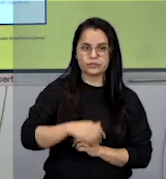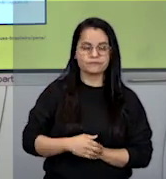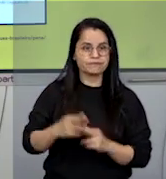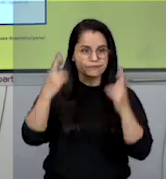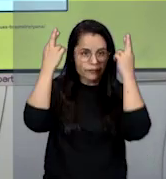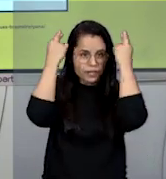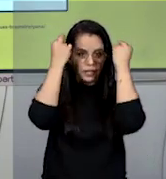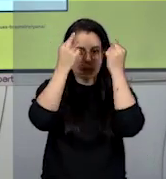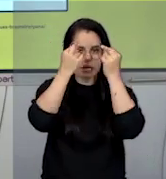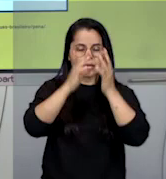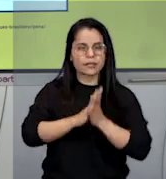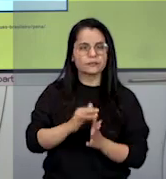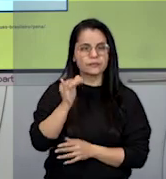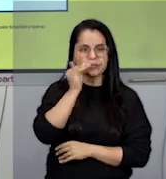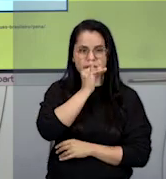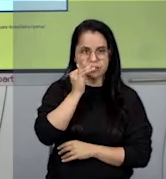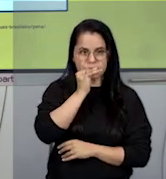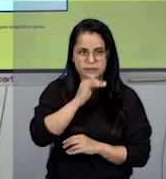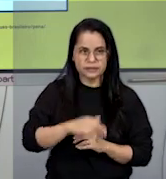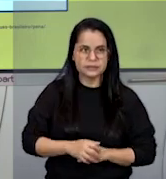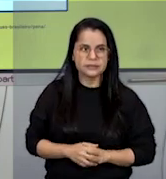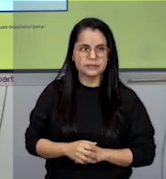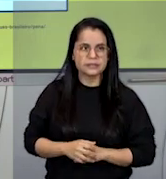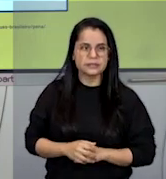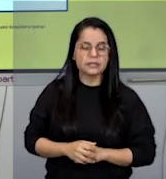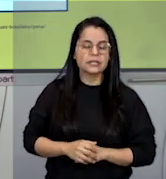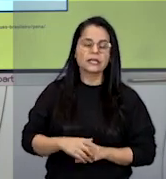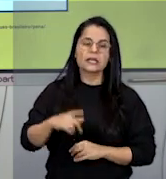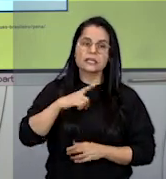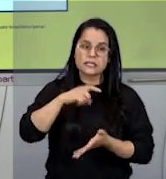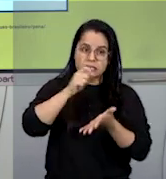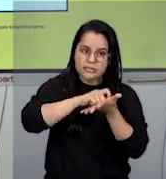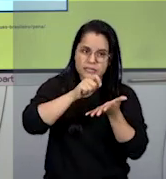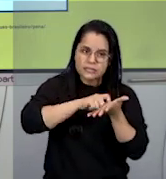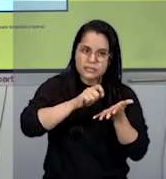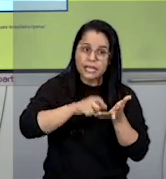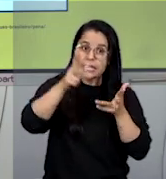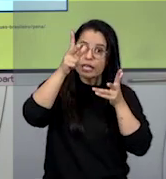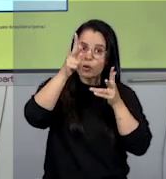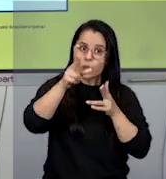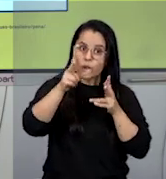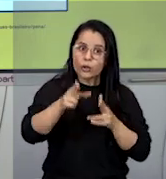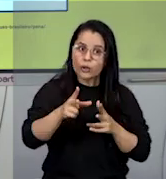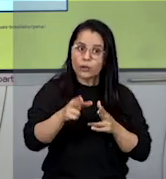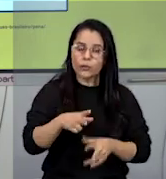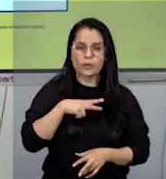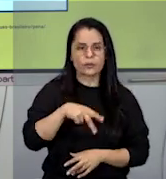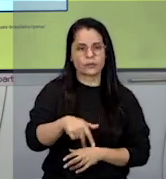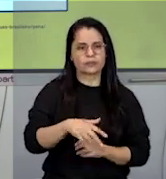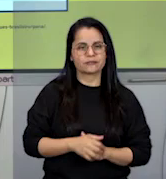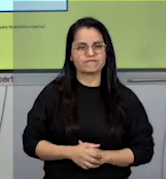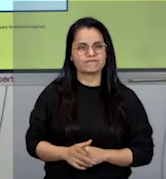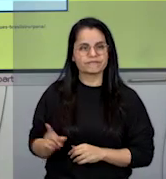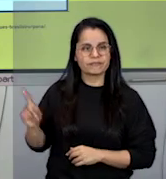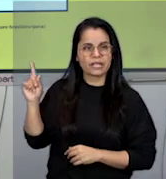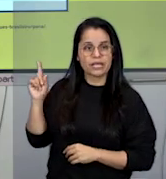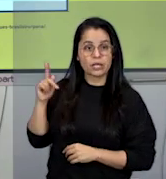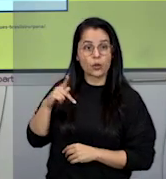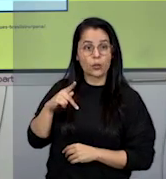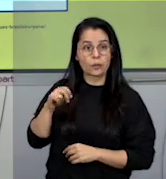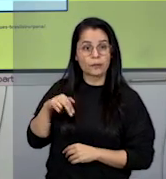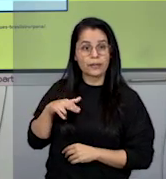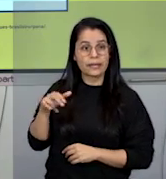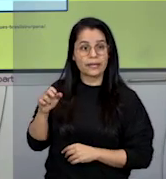grega, italiana, que são escritas do mesmo jeito no português. O penne, na